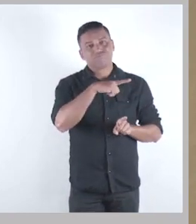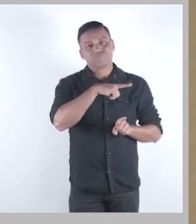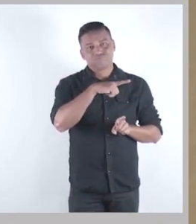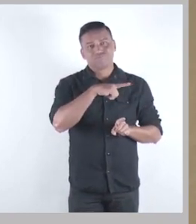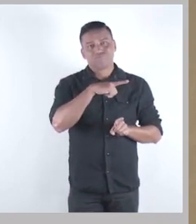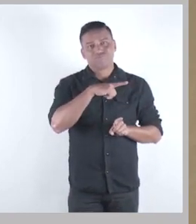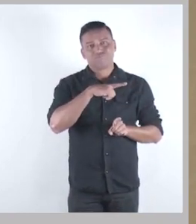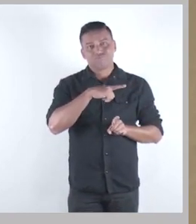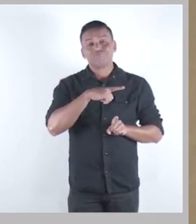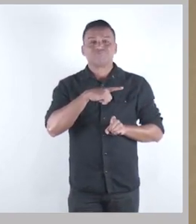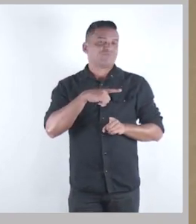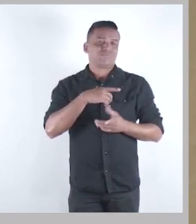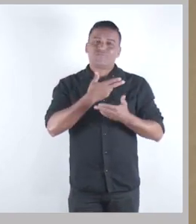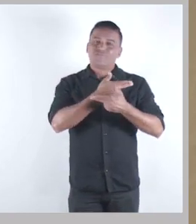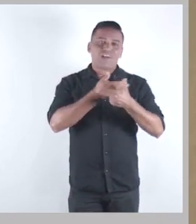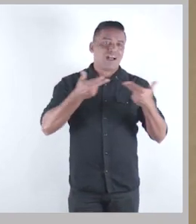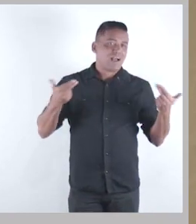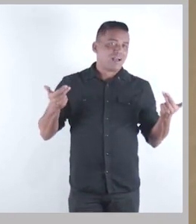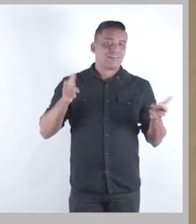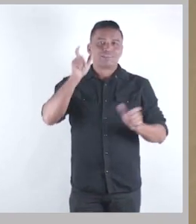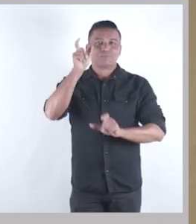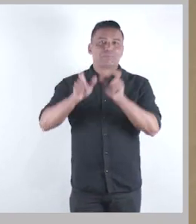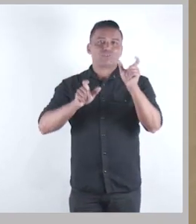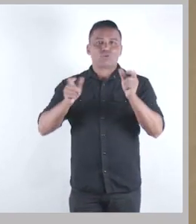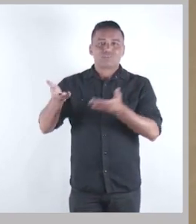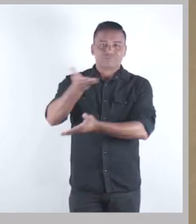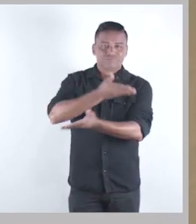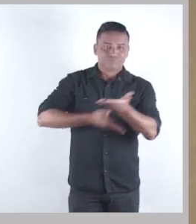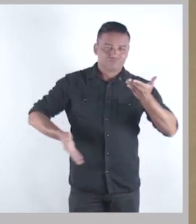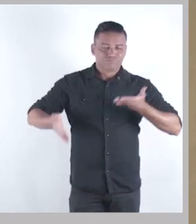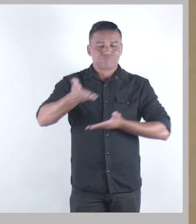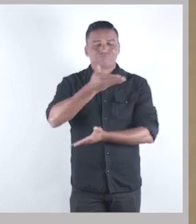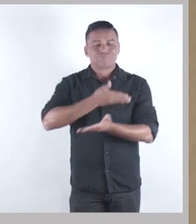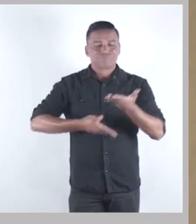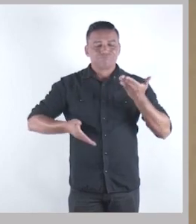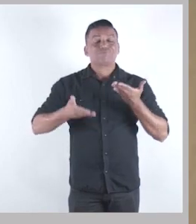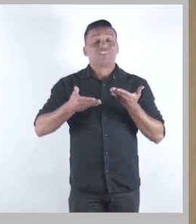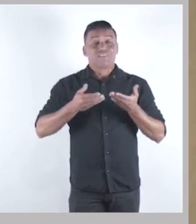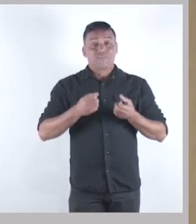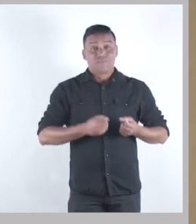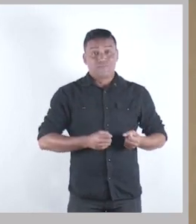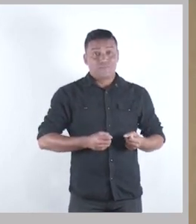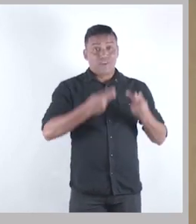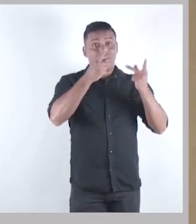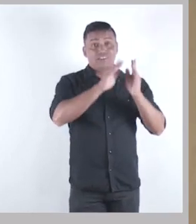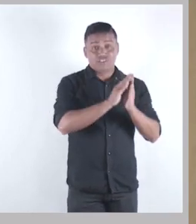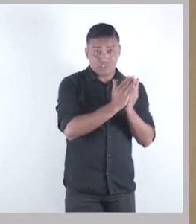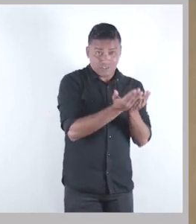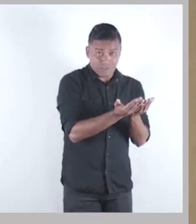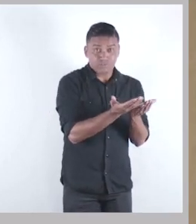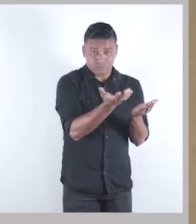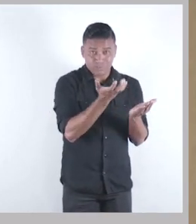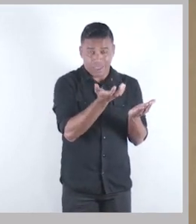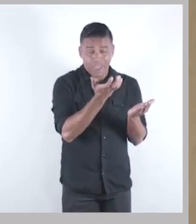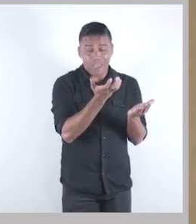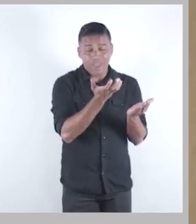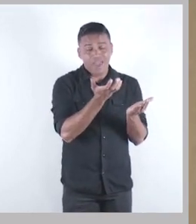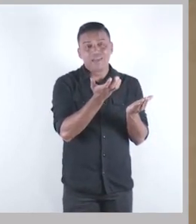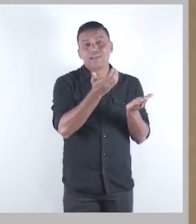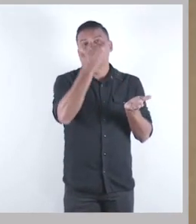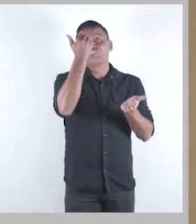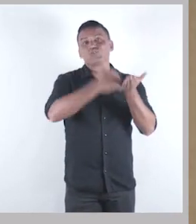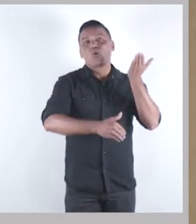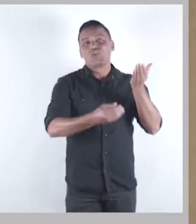editoras, livreiros, que interagem conosco, vendem-nos os livros que nós pretendemos com um